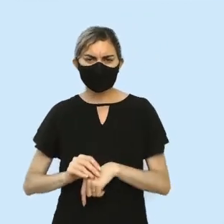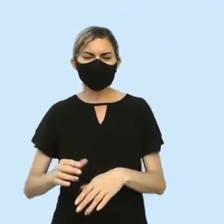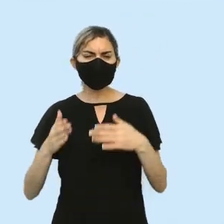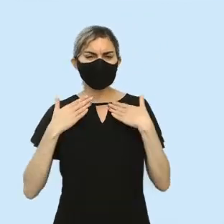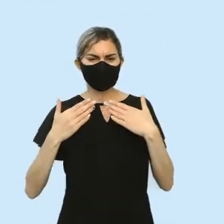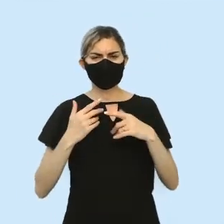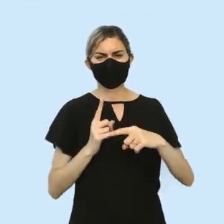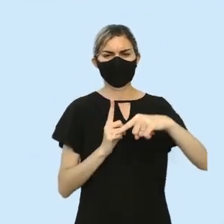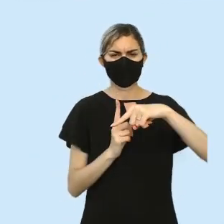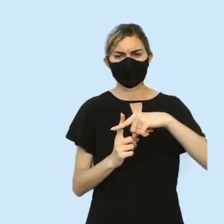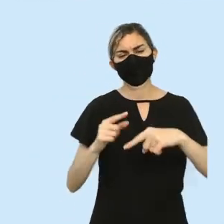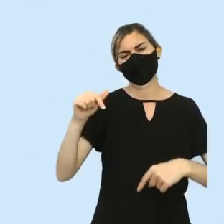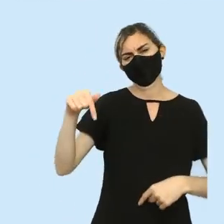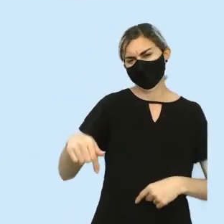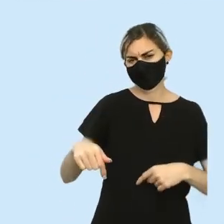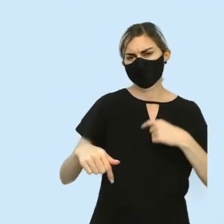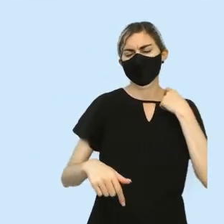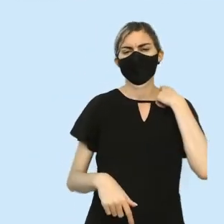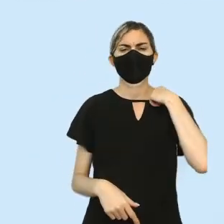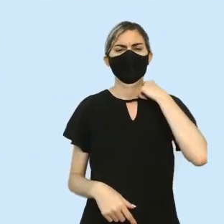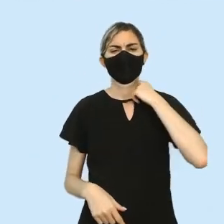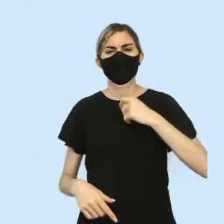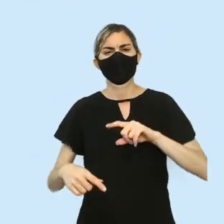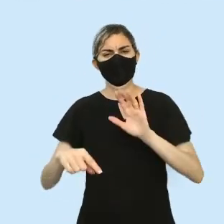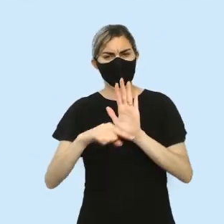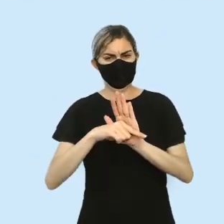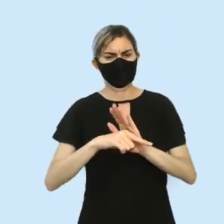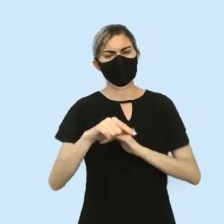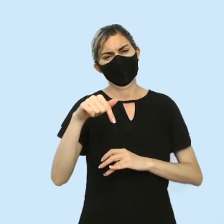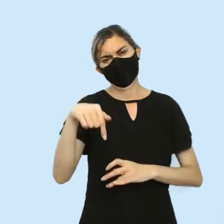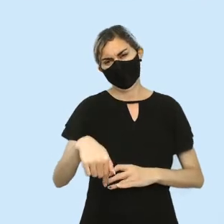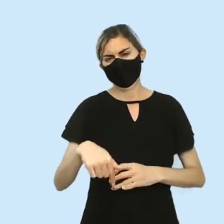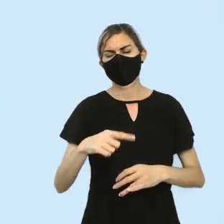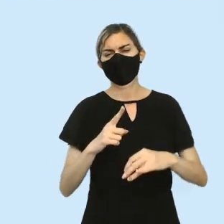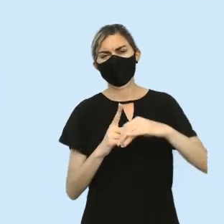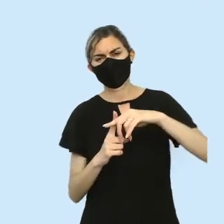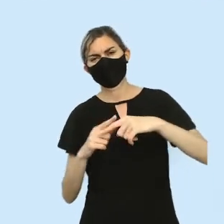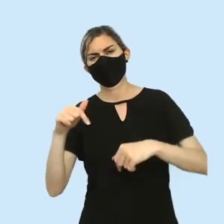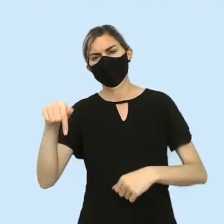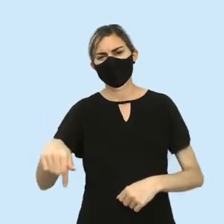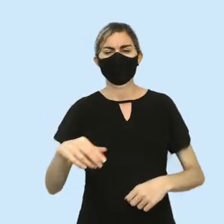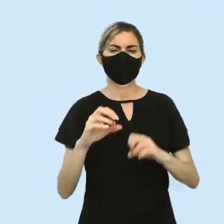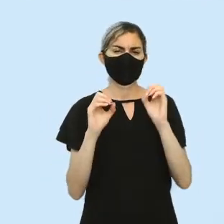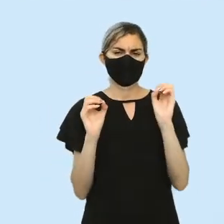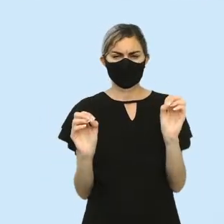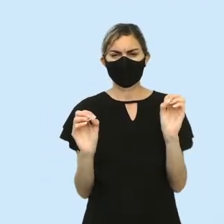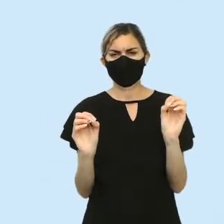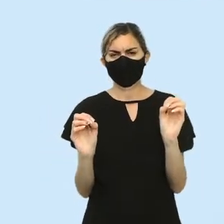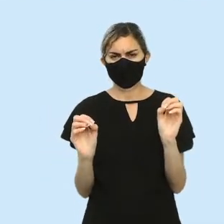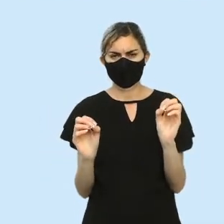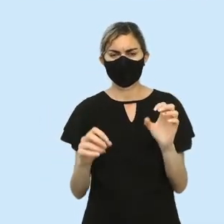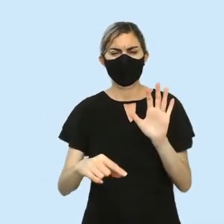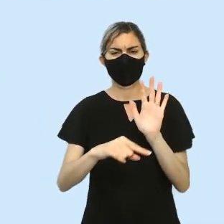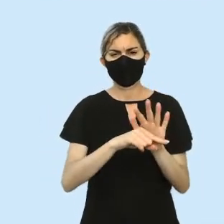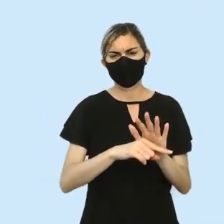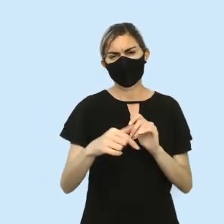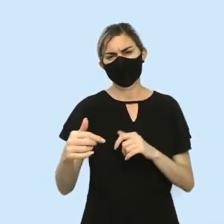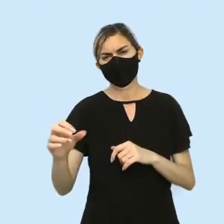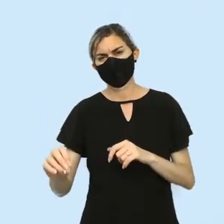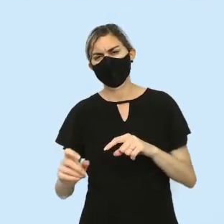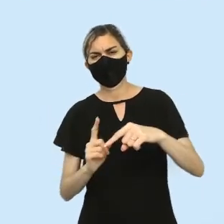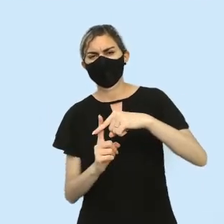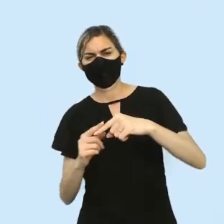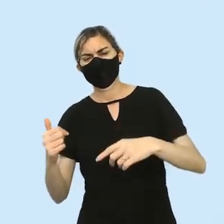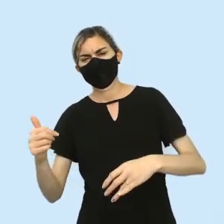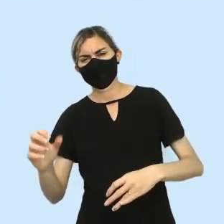calor é mais que. Menos que com mais que, zero. Menos 10 com